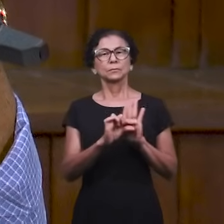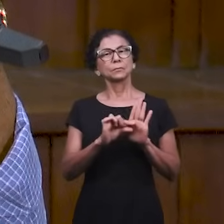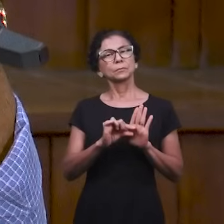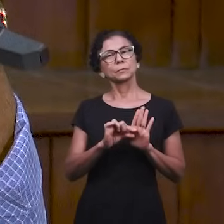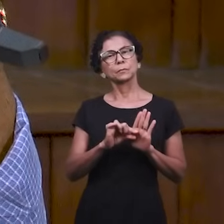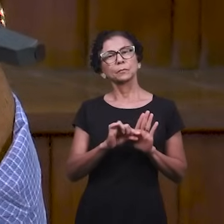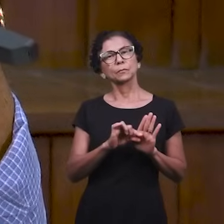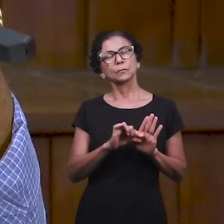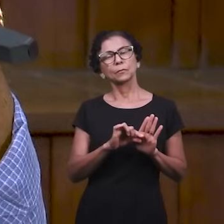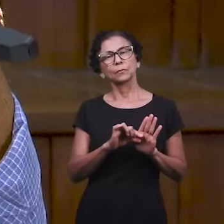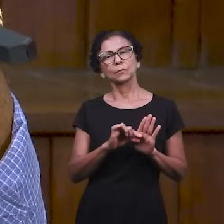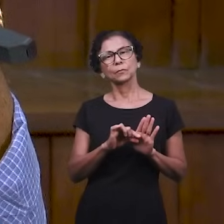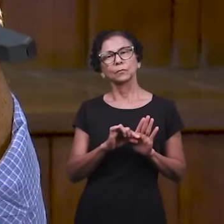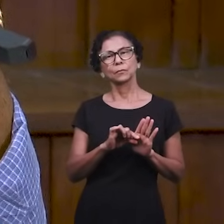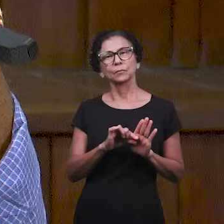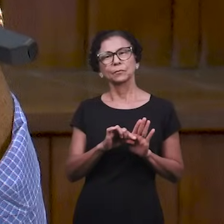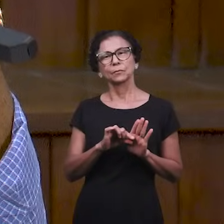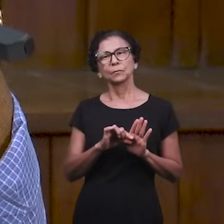verso,